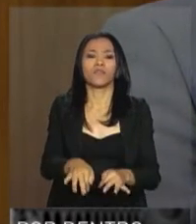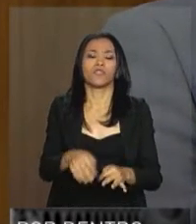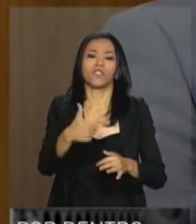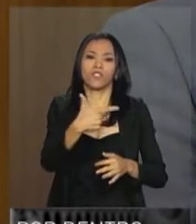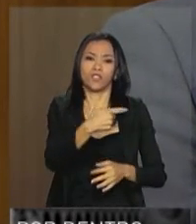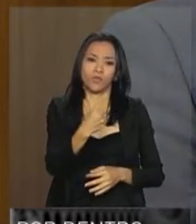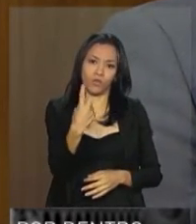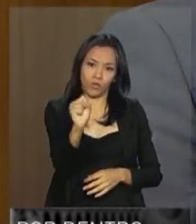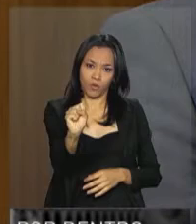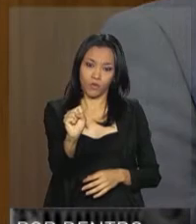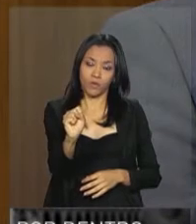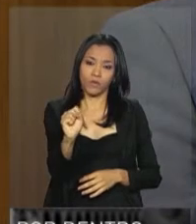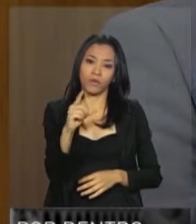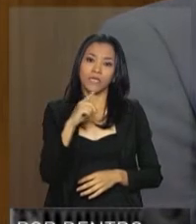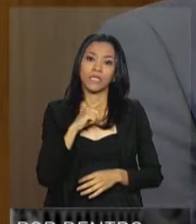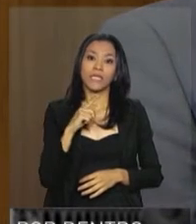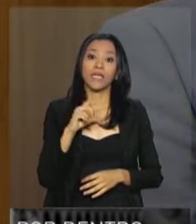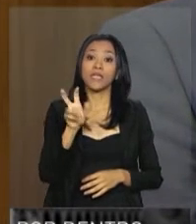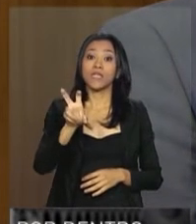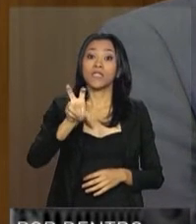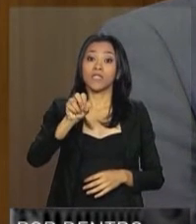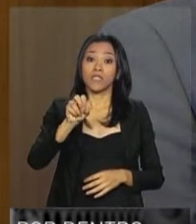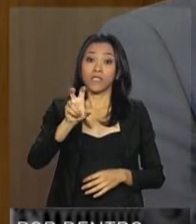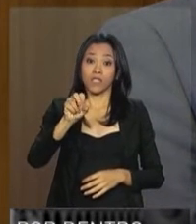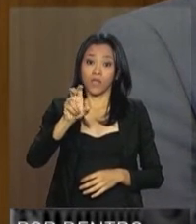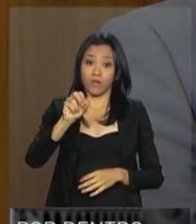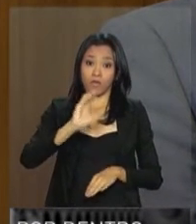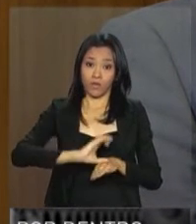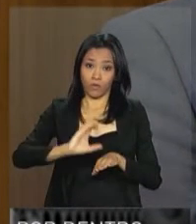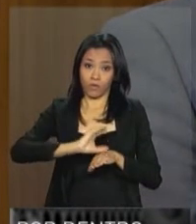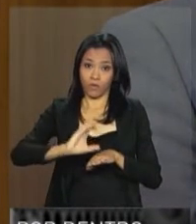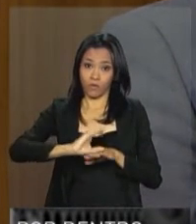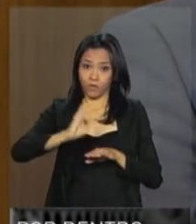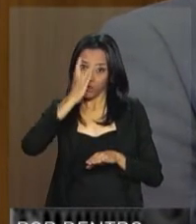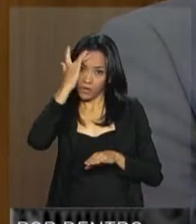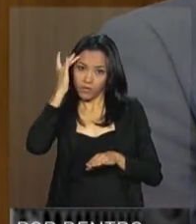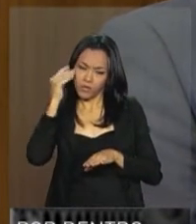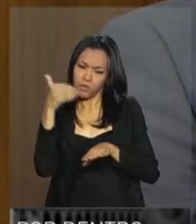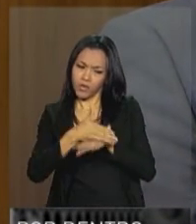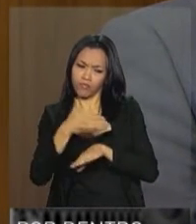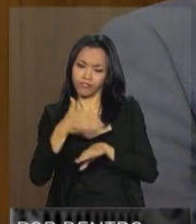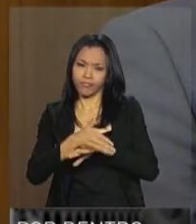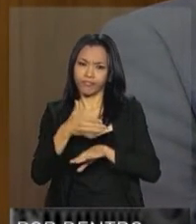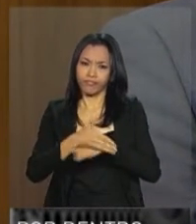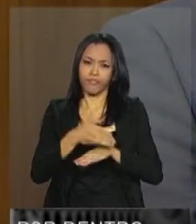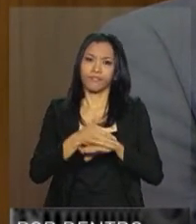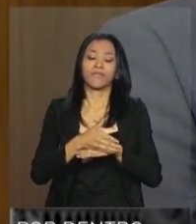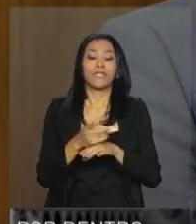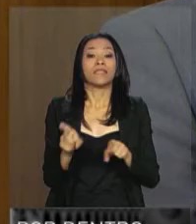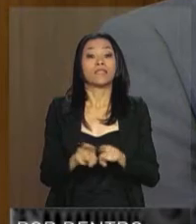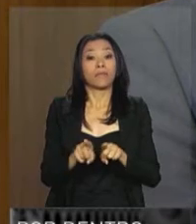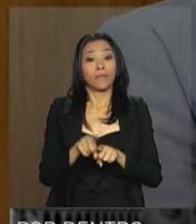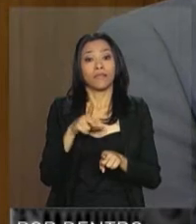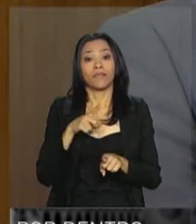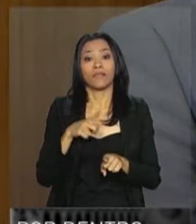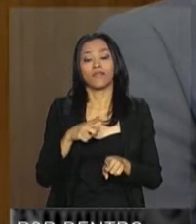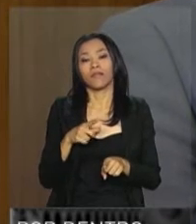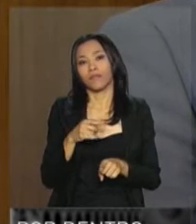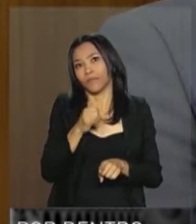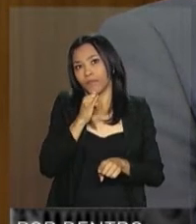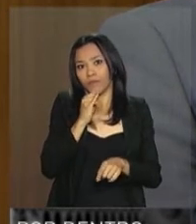ter 50 cursos disponibilizados para o trabalhador há também serão oferecidos cursos por exemplo